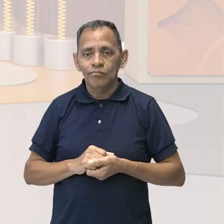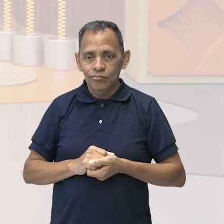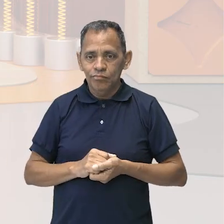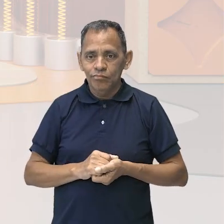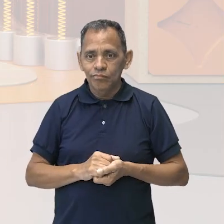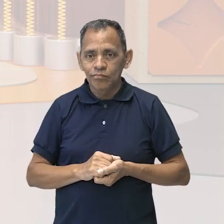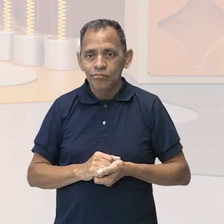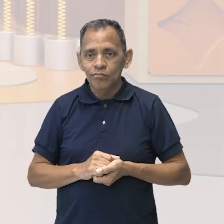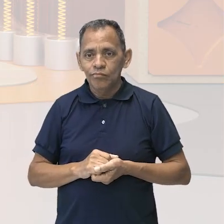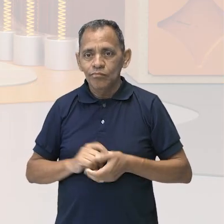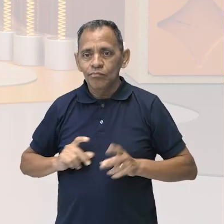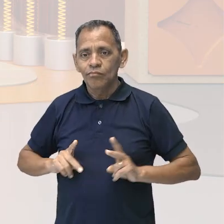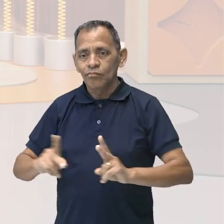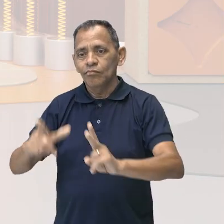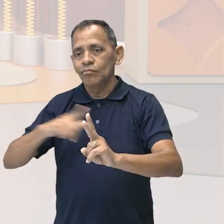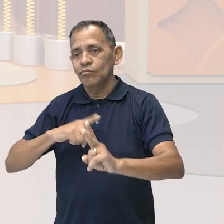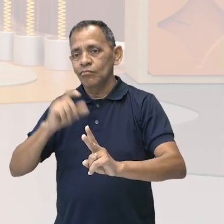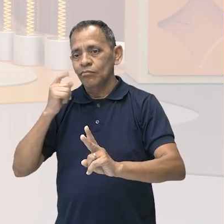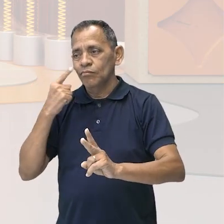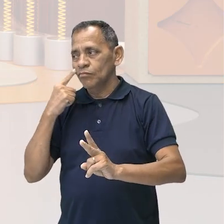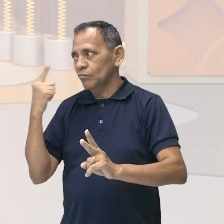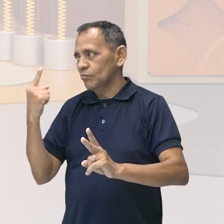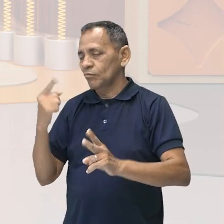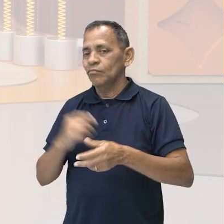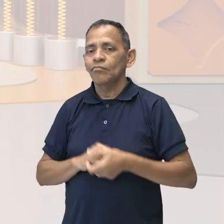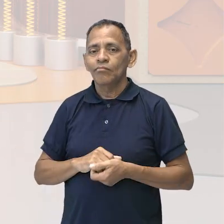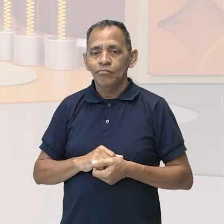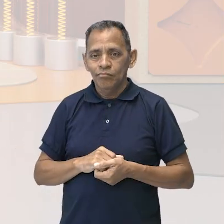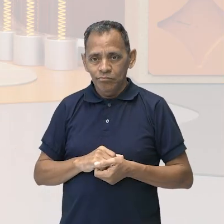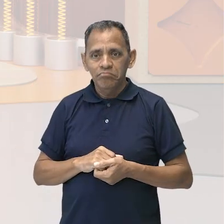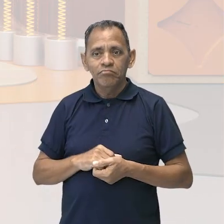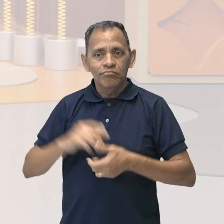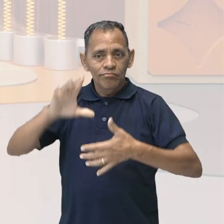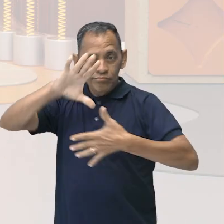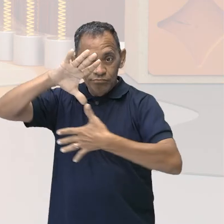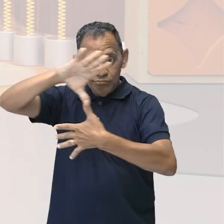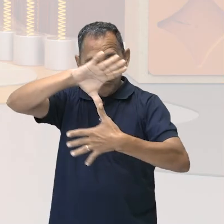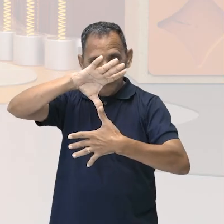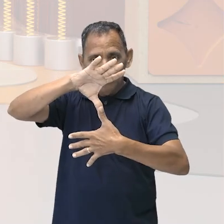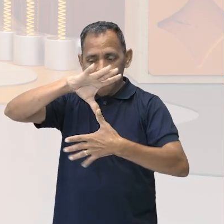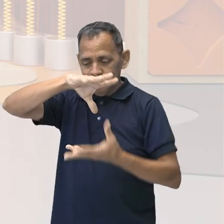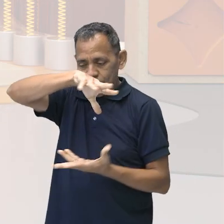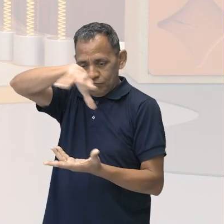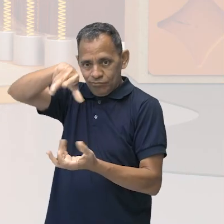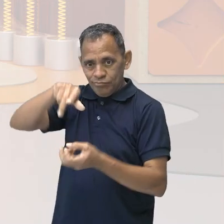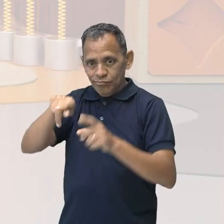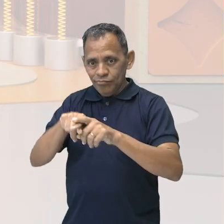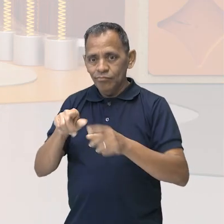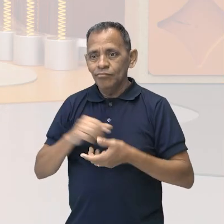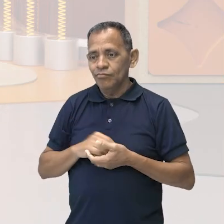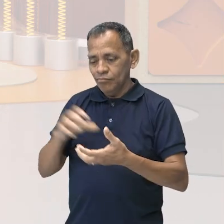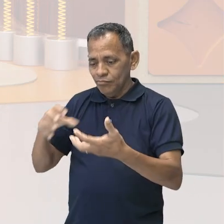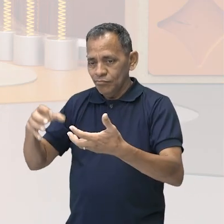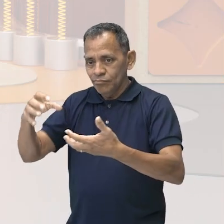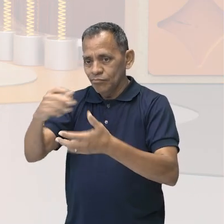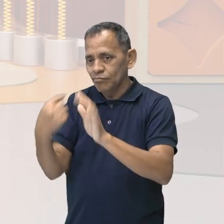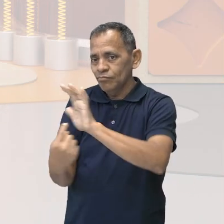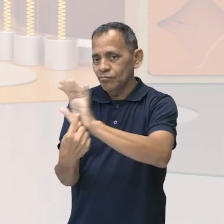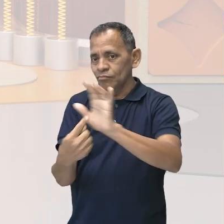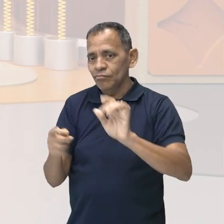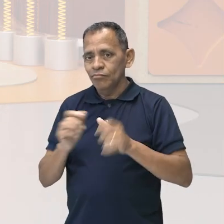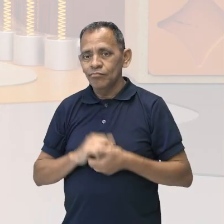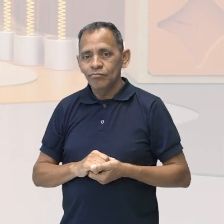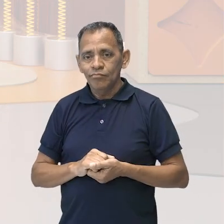dando continuidade, vocês já observam que nós estamos aqui vendo um mapa mundi e nós temos os continentes sendo destacados,